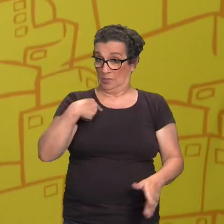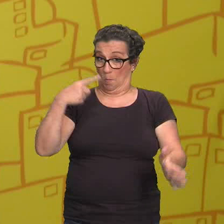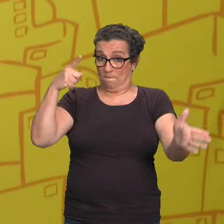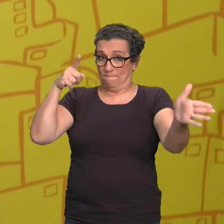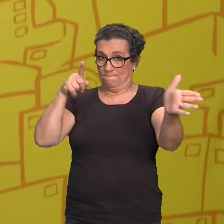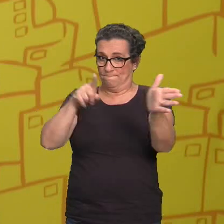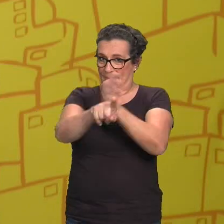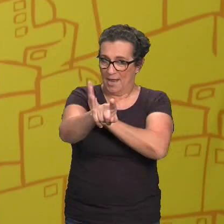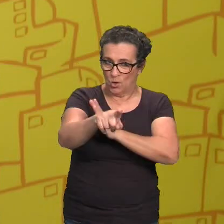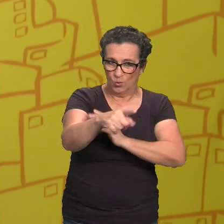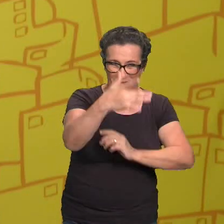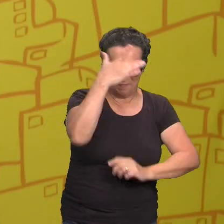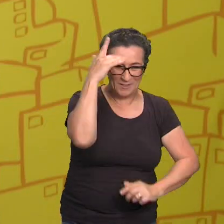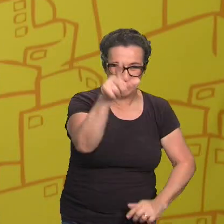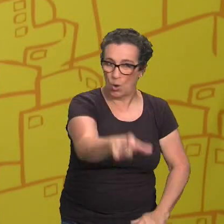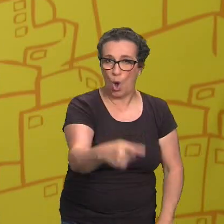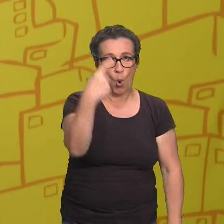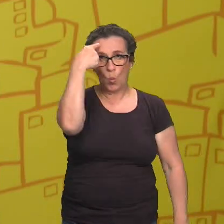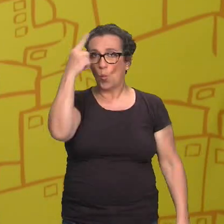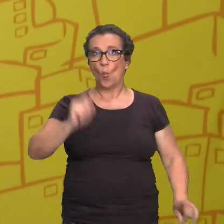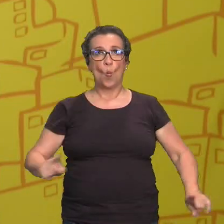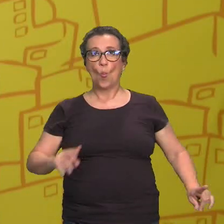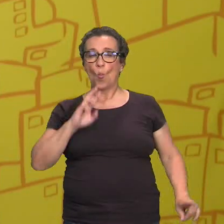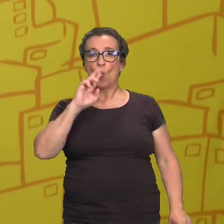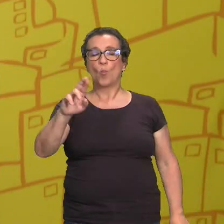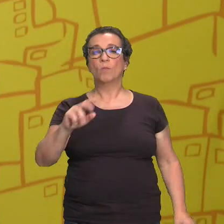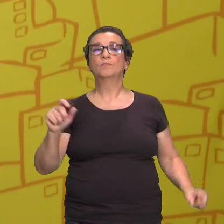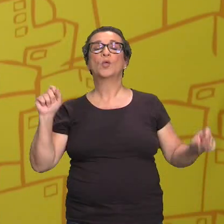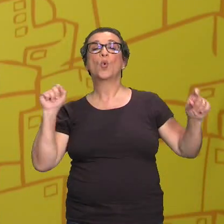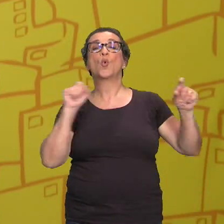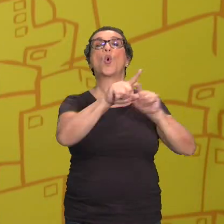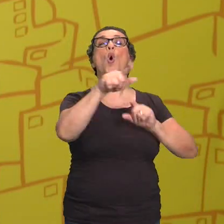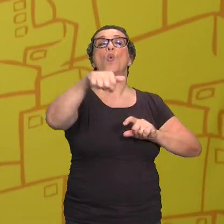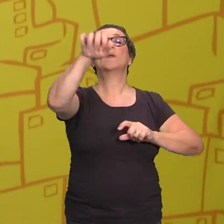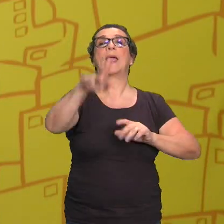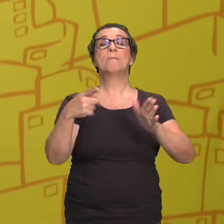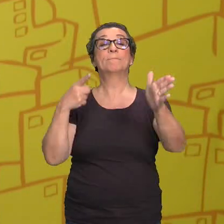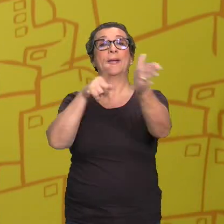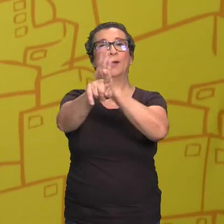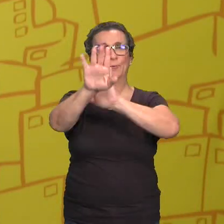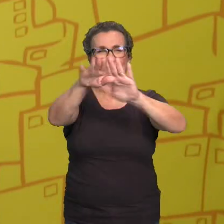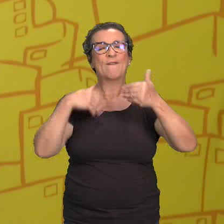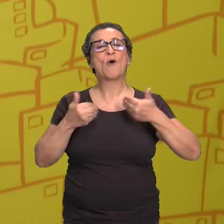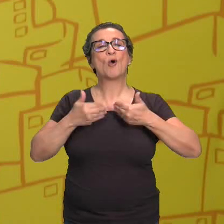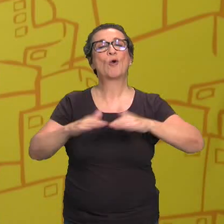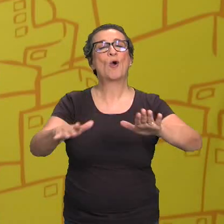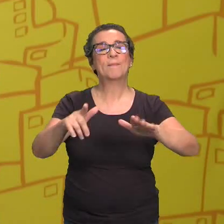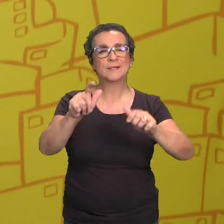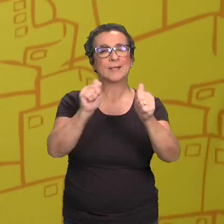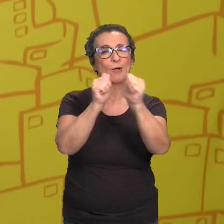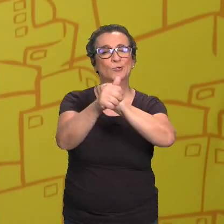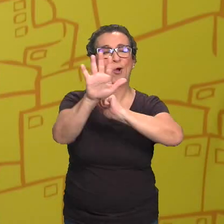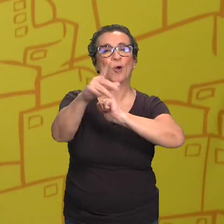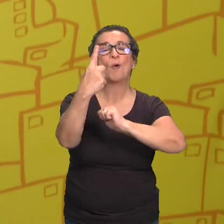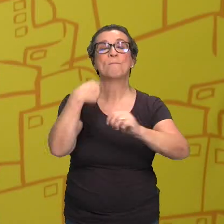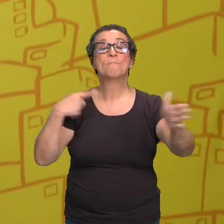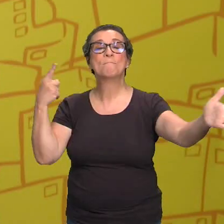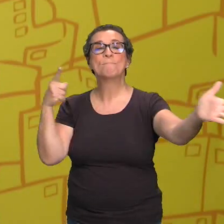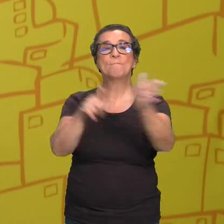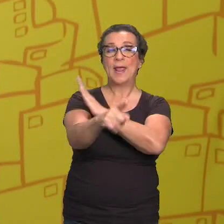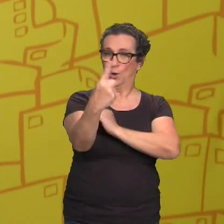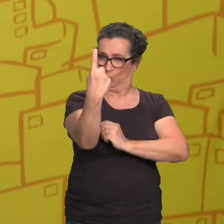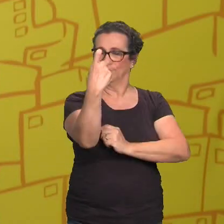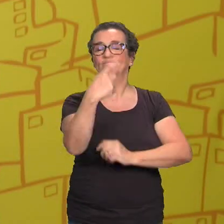perguntado não souber responder, o gol é do perguntador. Começarei o jogo fazendo uma primeira pergunta